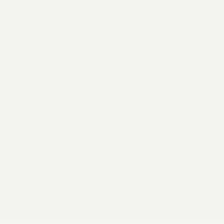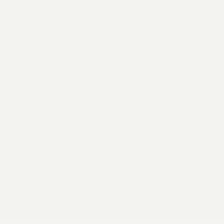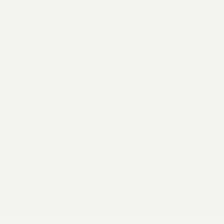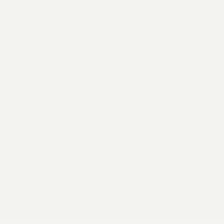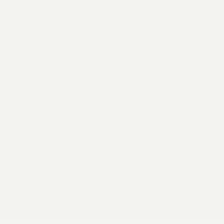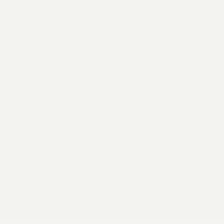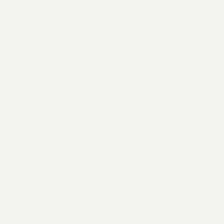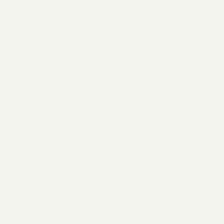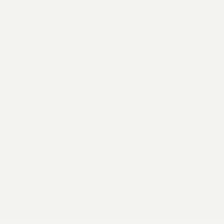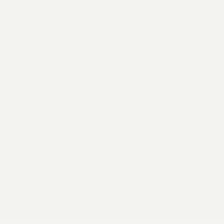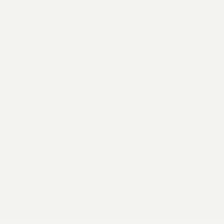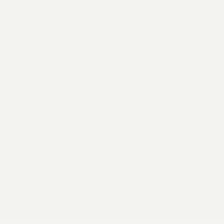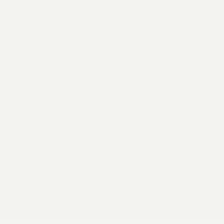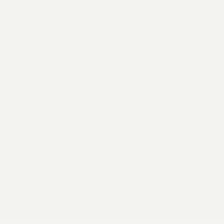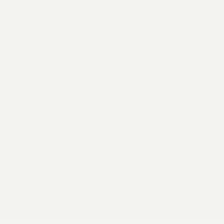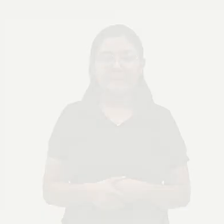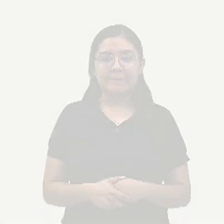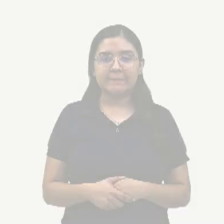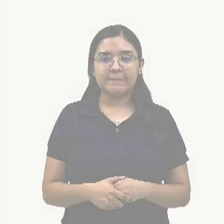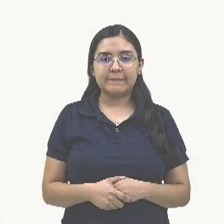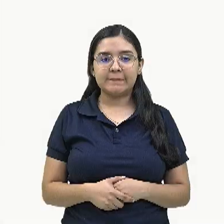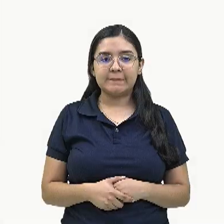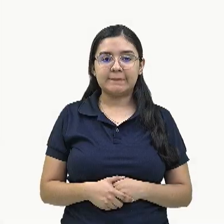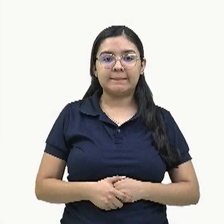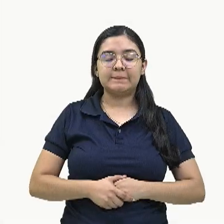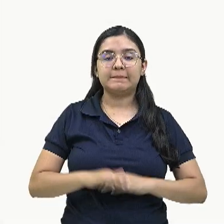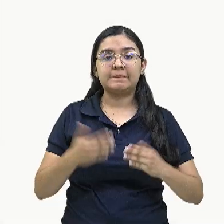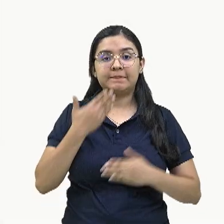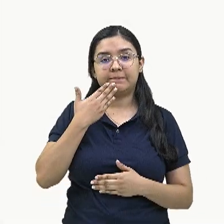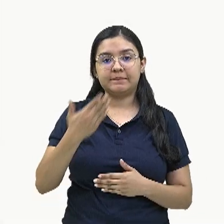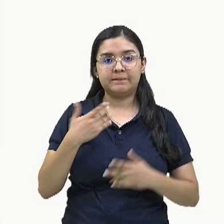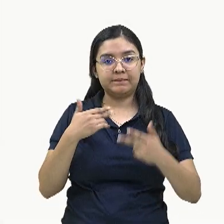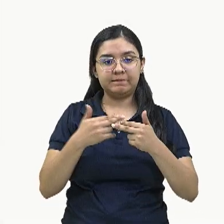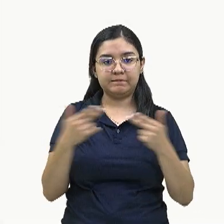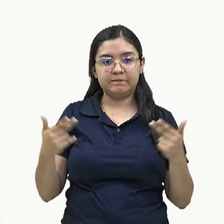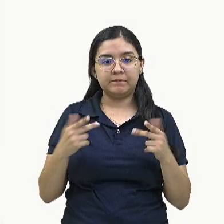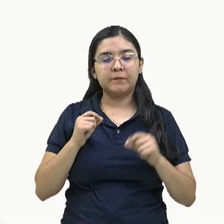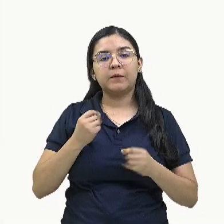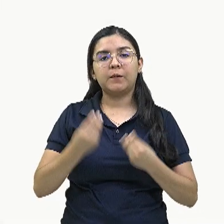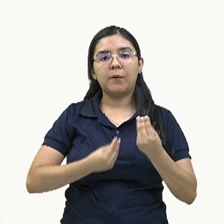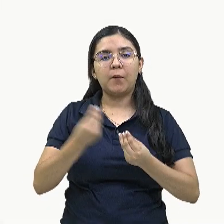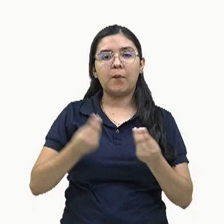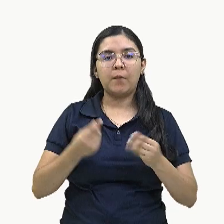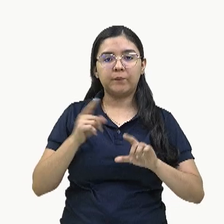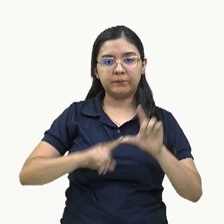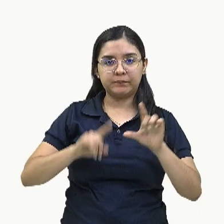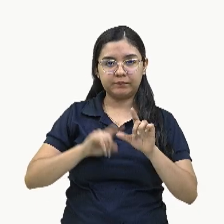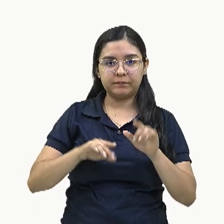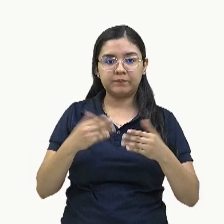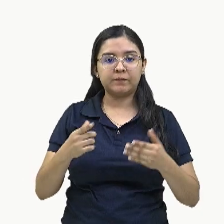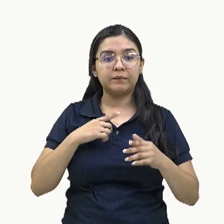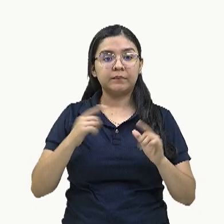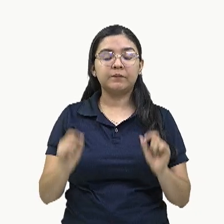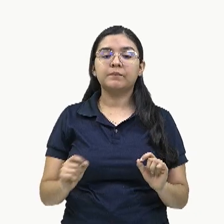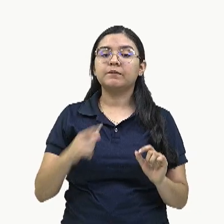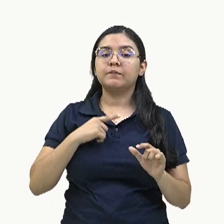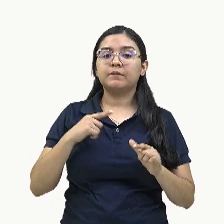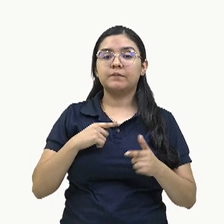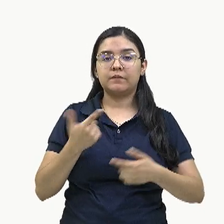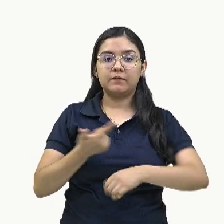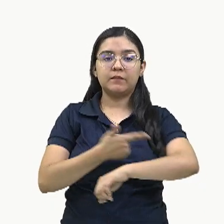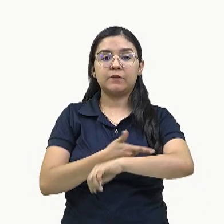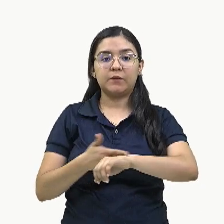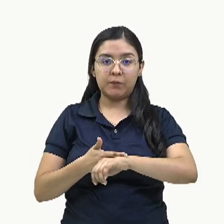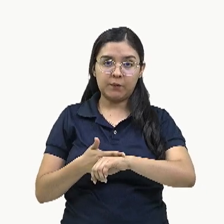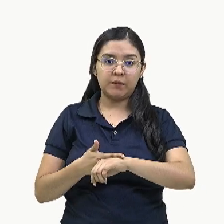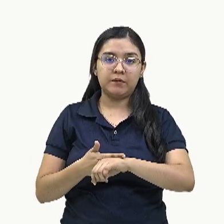Pedindo as coisas. Can you, tá? Ficaria mais educado, mais